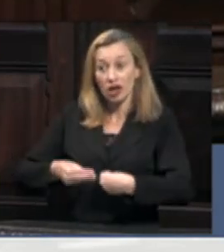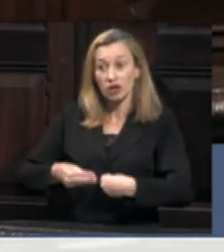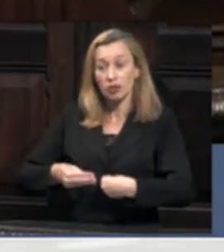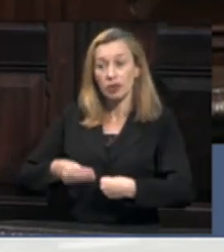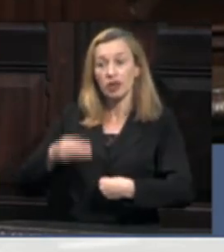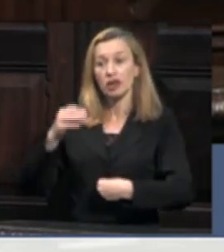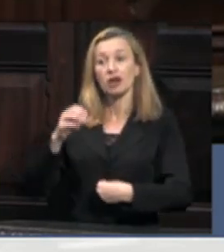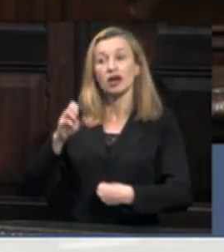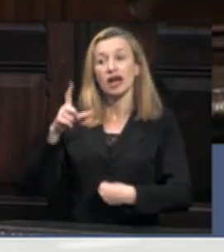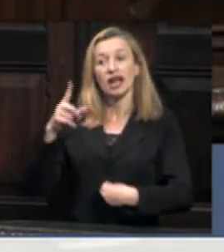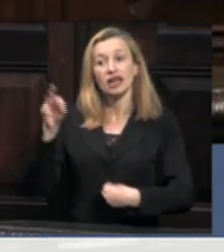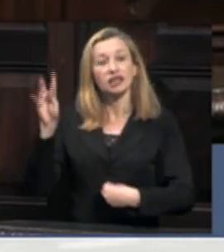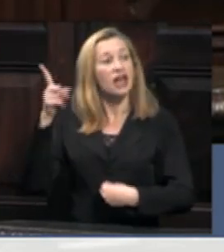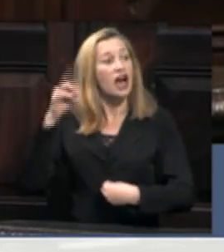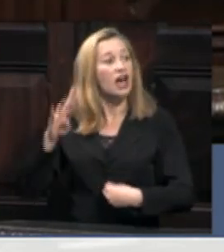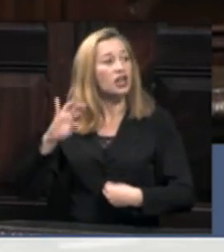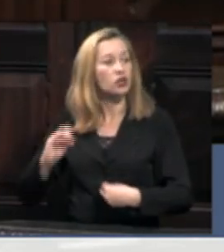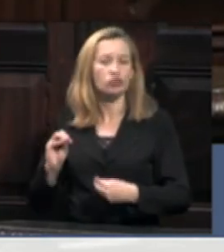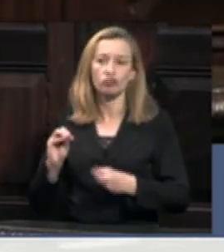calendário já